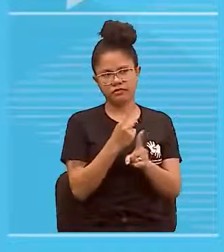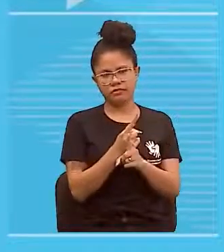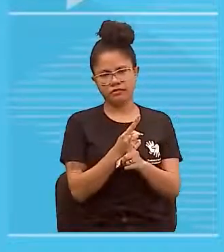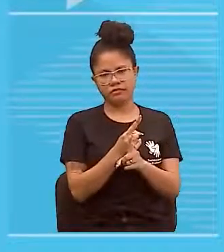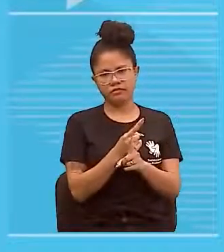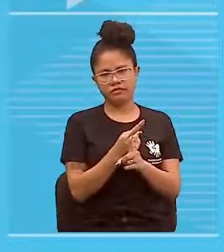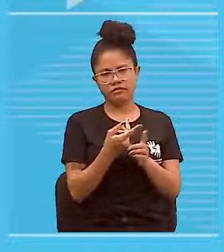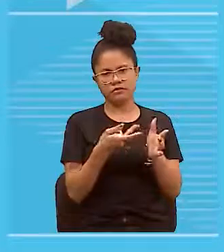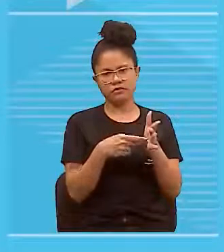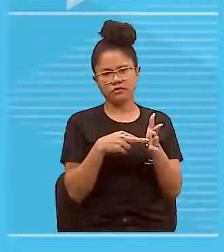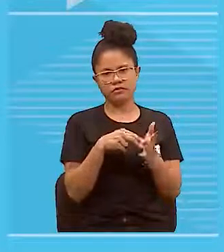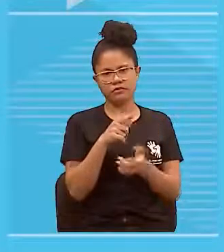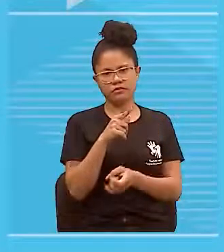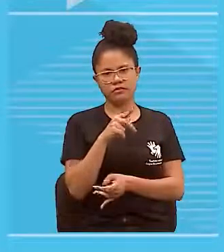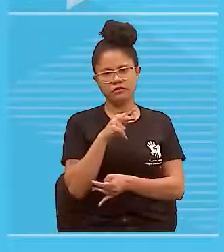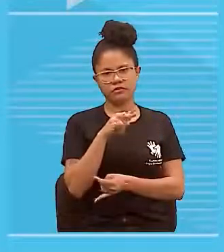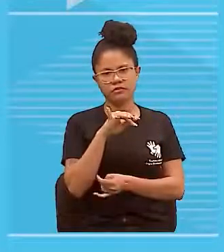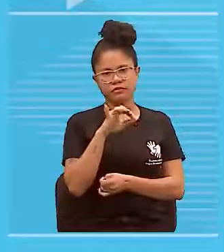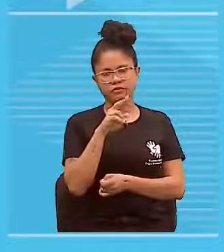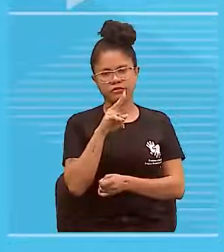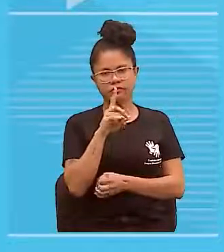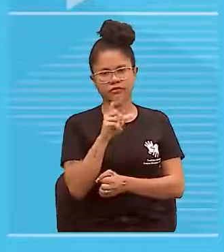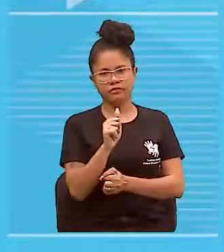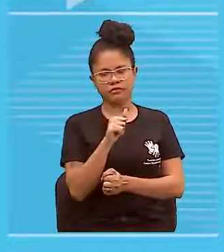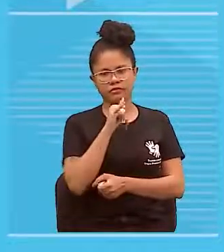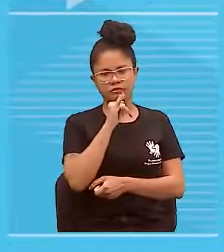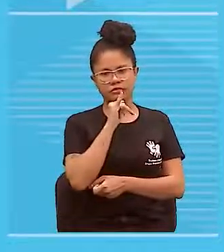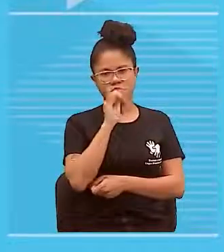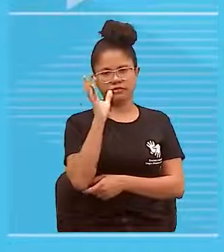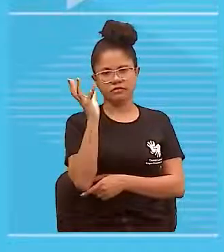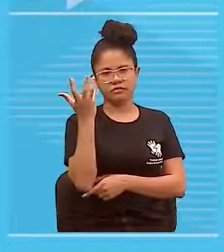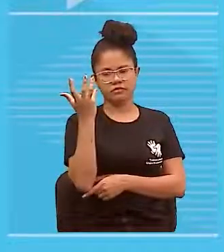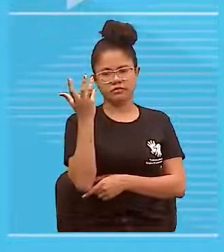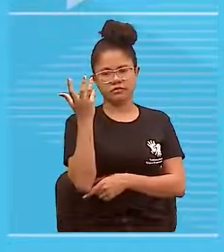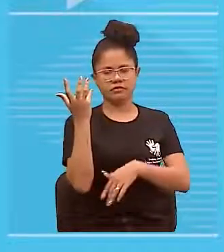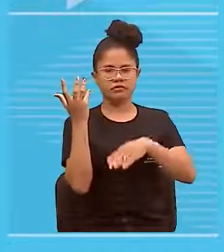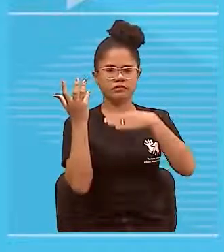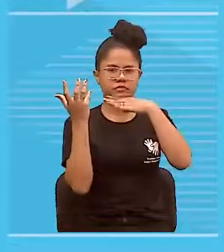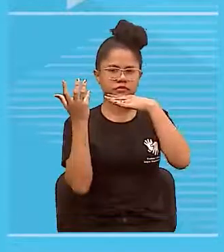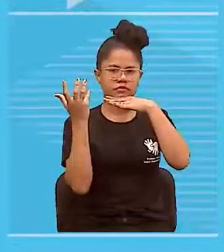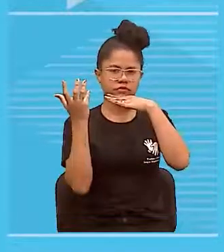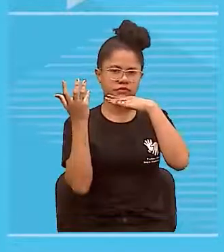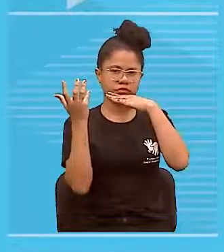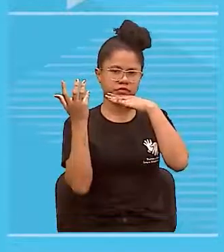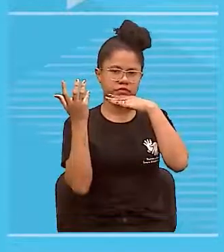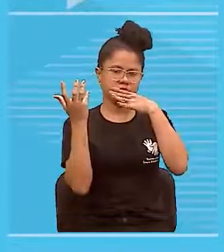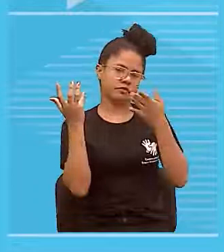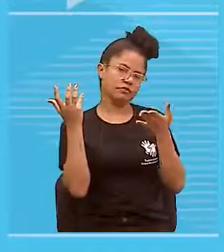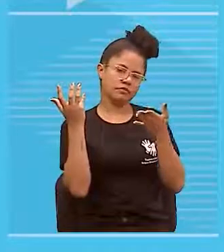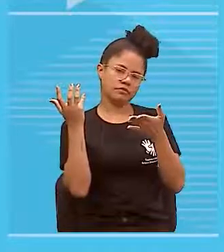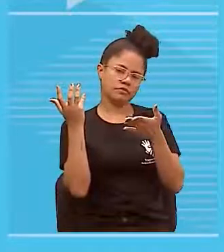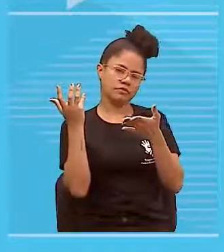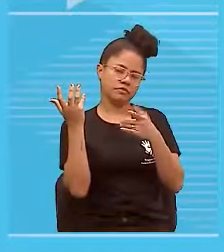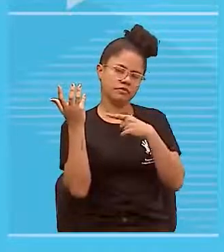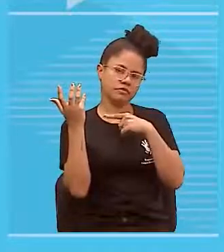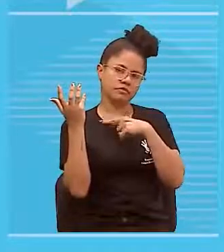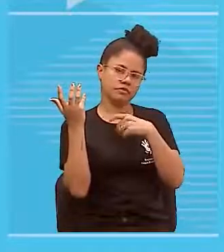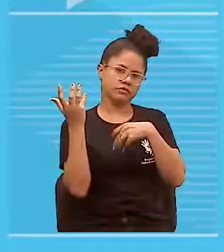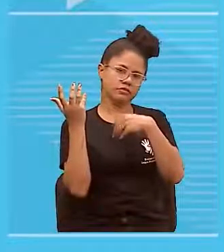guilda. É massa, porque, por exemplo, se pegar um pé de manga, uma mangueira, todo mundo já viu uma mangueira, uma cajazeira, né? Que dá